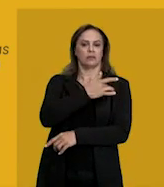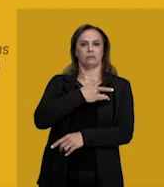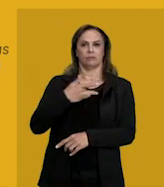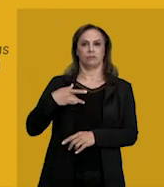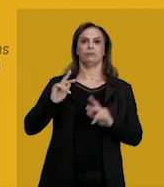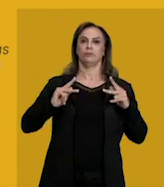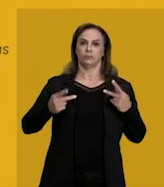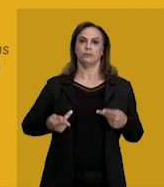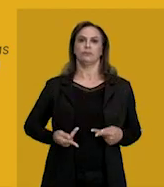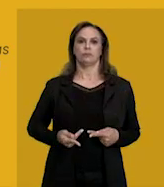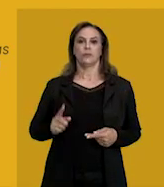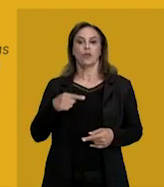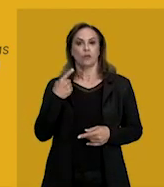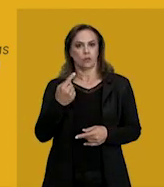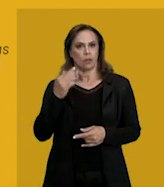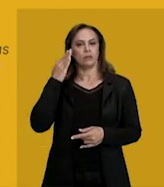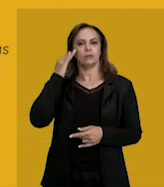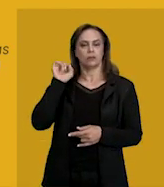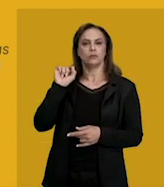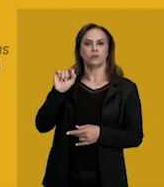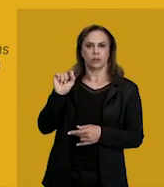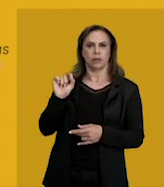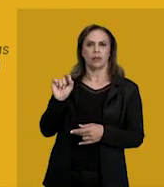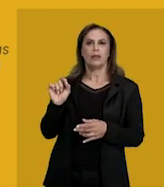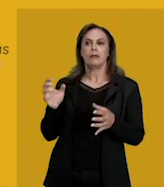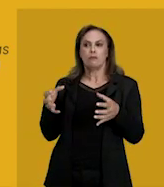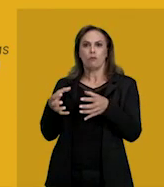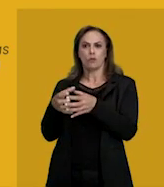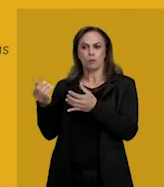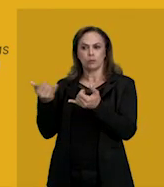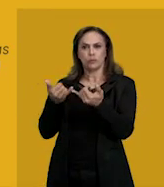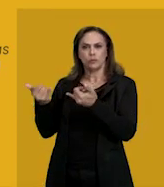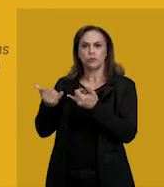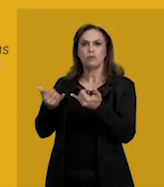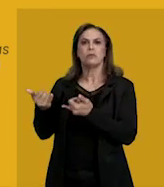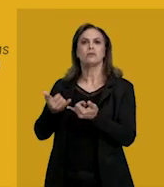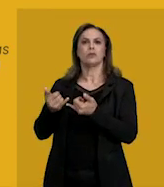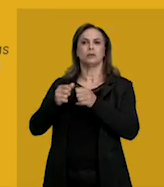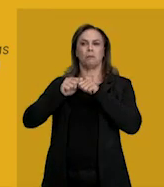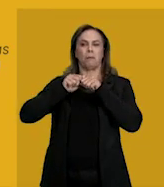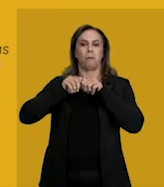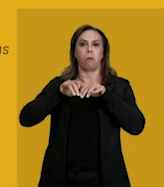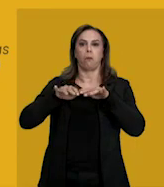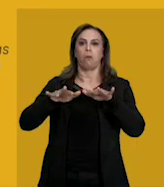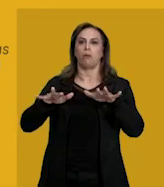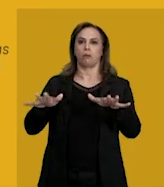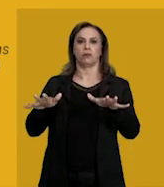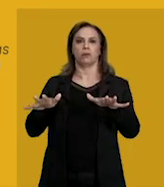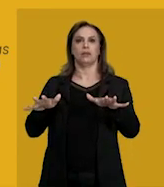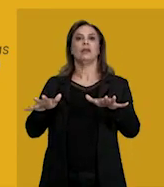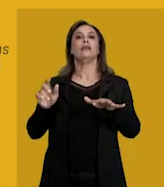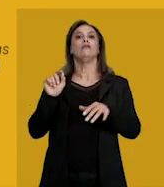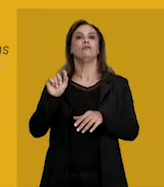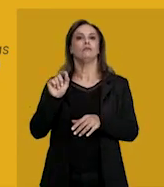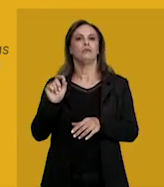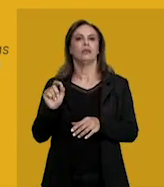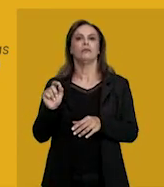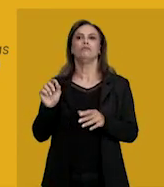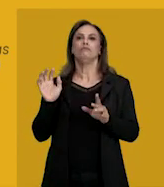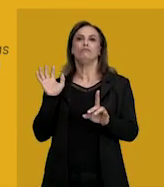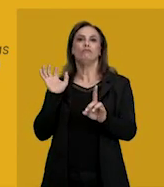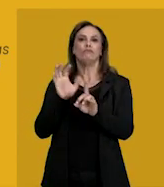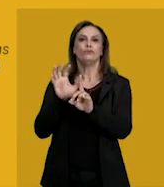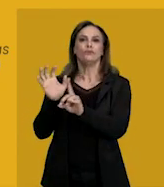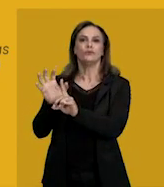esse conjunto de informações massificado tem se ampliado nas redes e ajudam a compor o que temos chamado